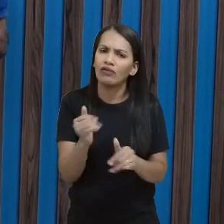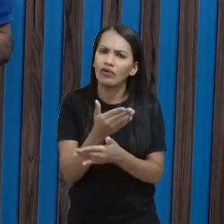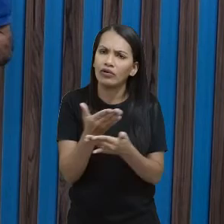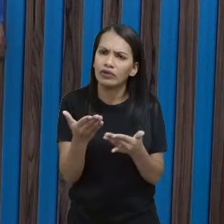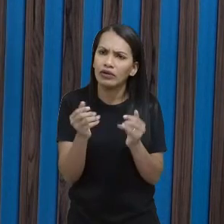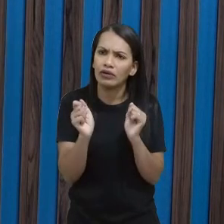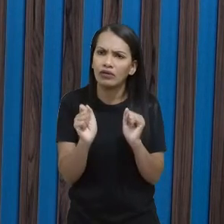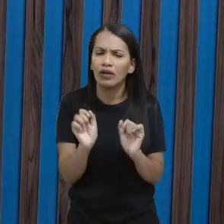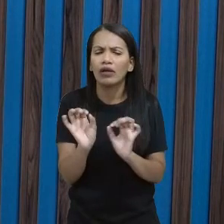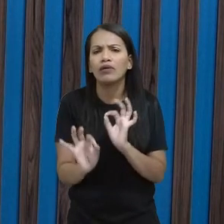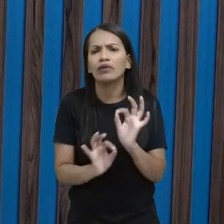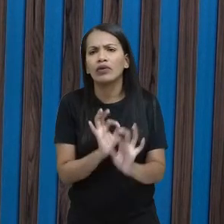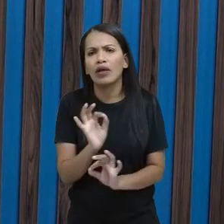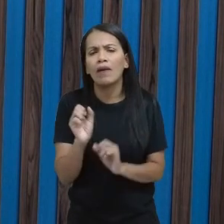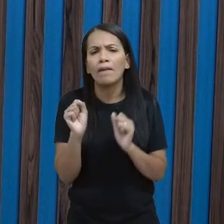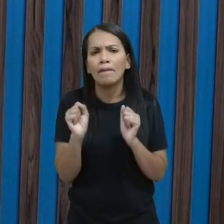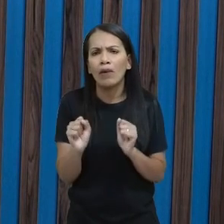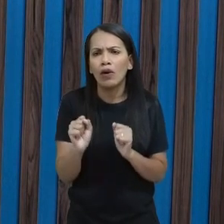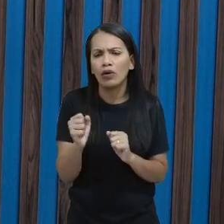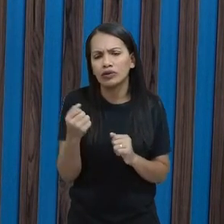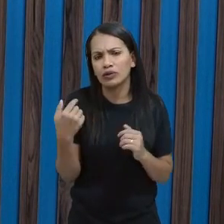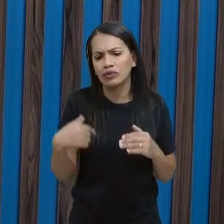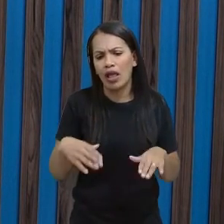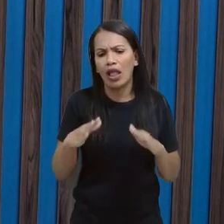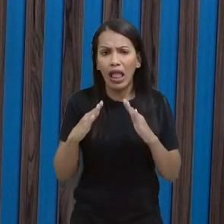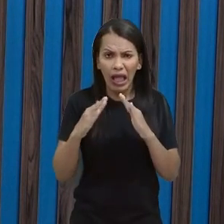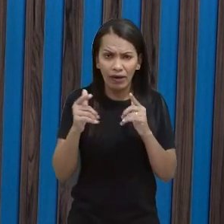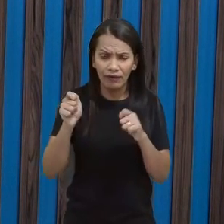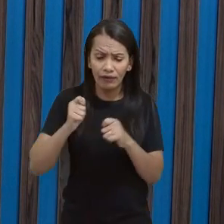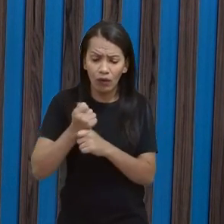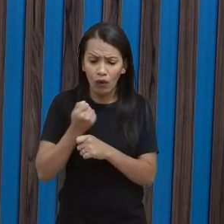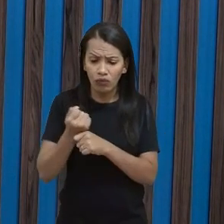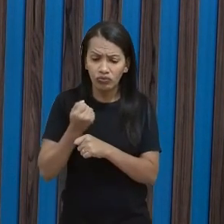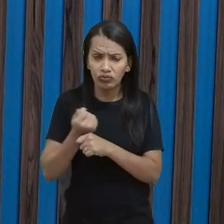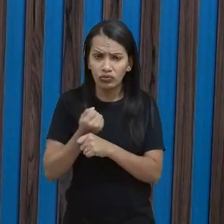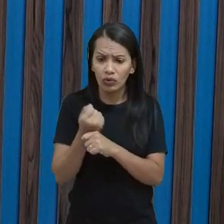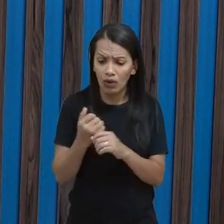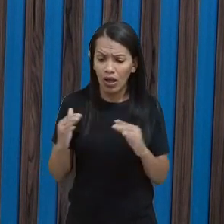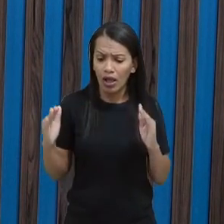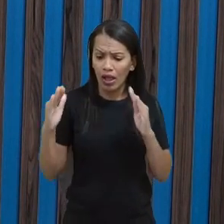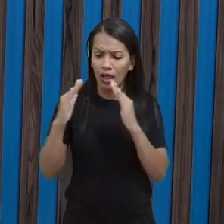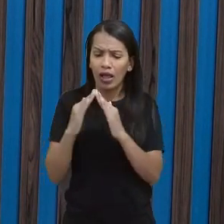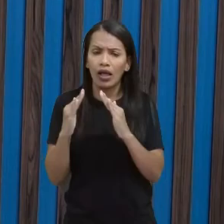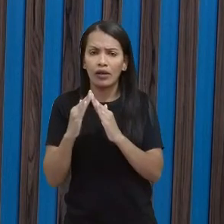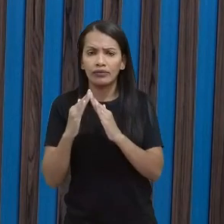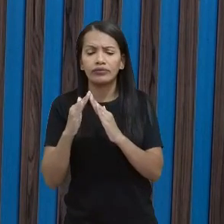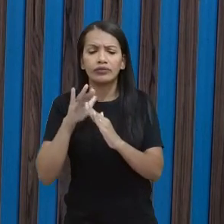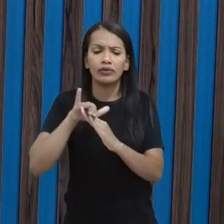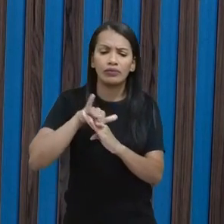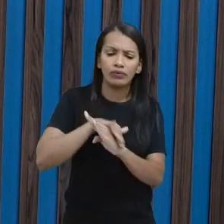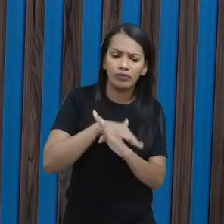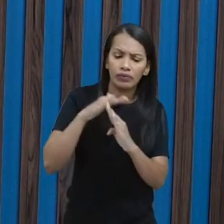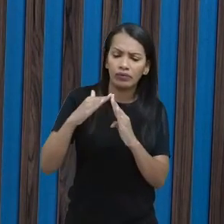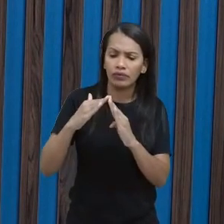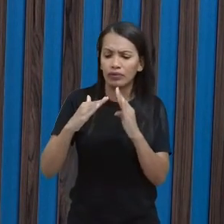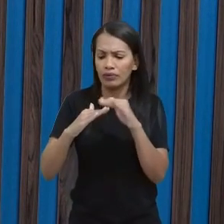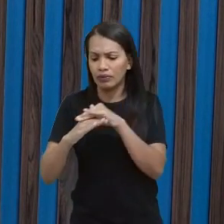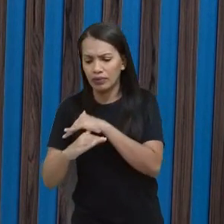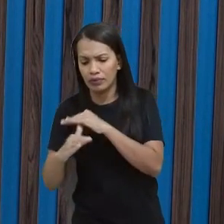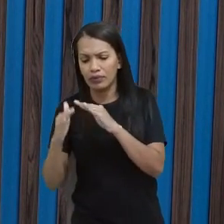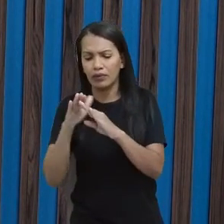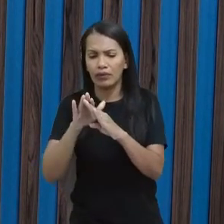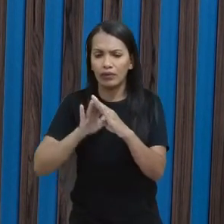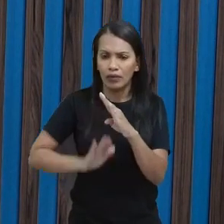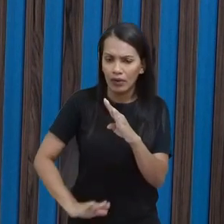ser lá, a parte de cima lá do telhado, e descobrir como é essa alturazinha aqui, ó. Qual o pedacinho de madeira que eu vou colocar